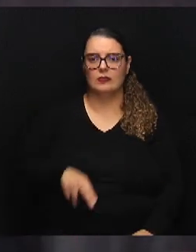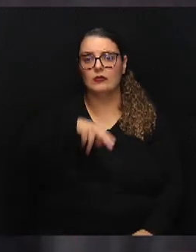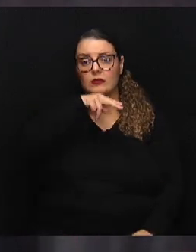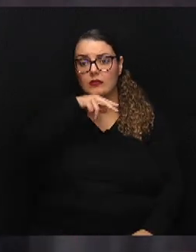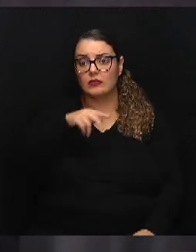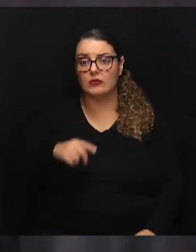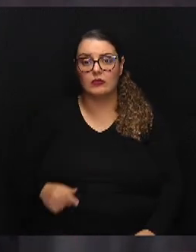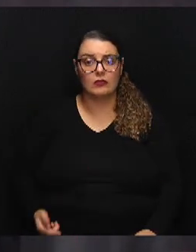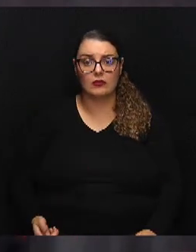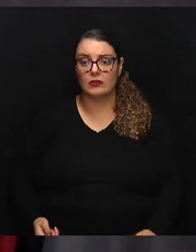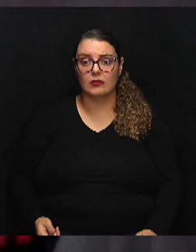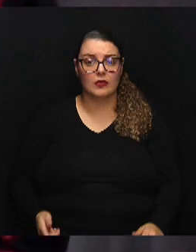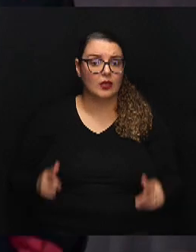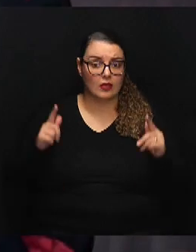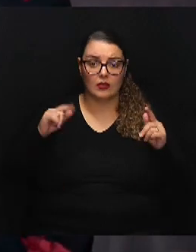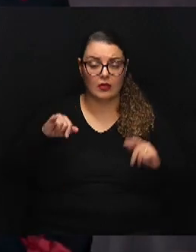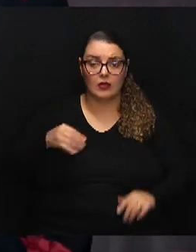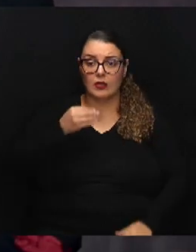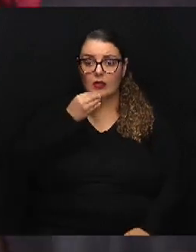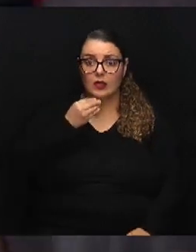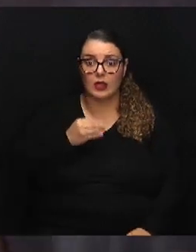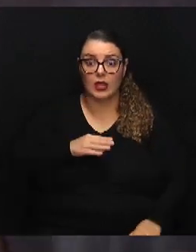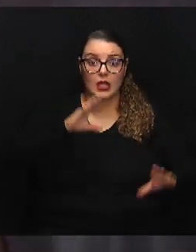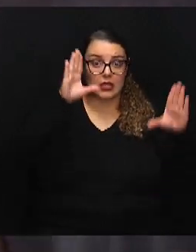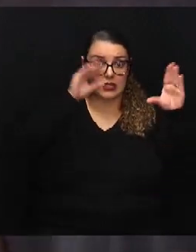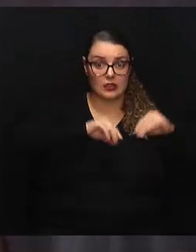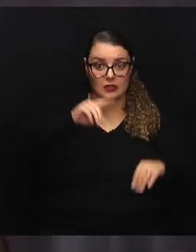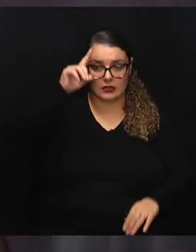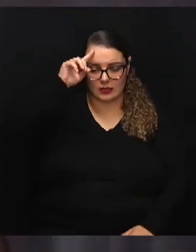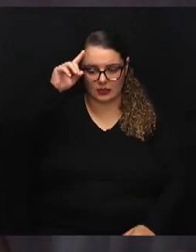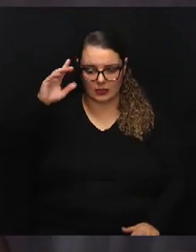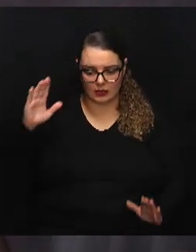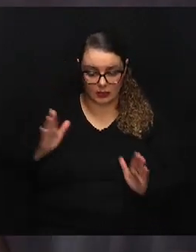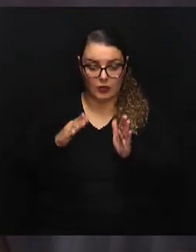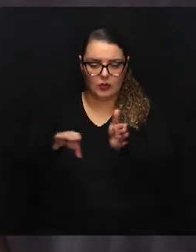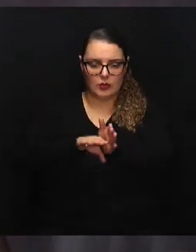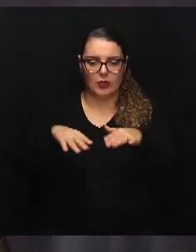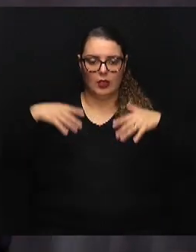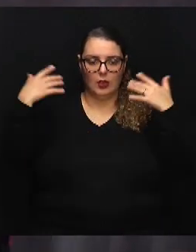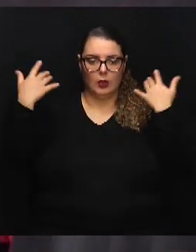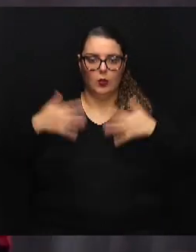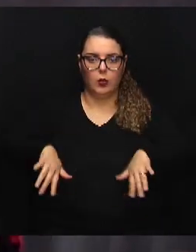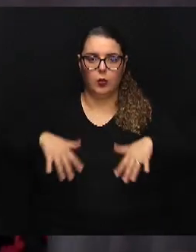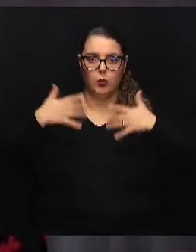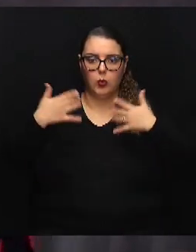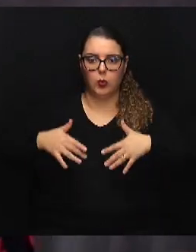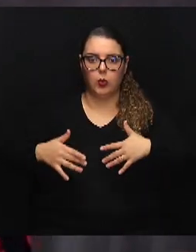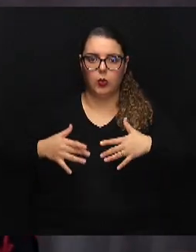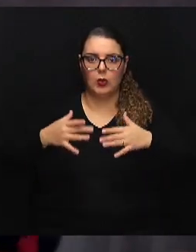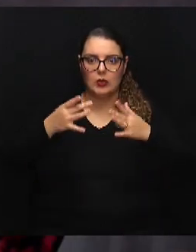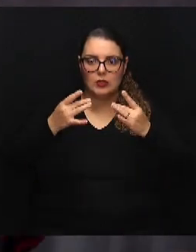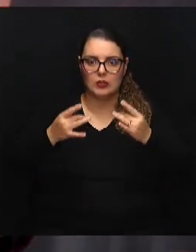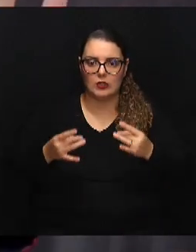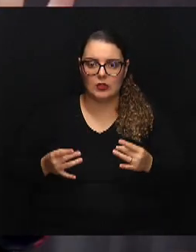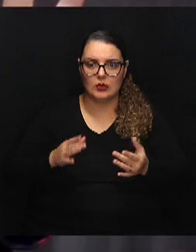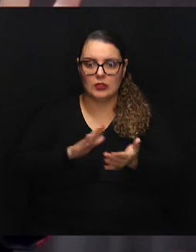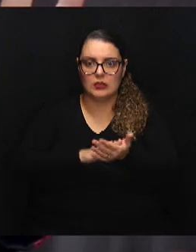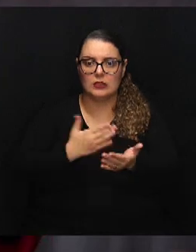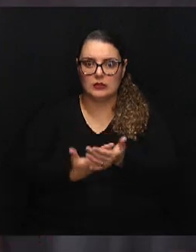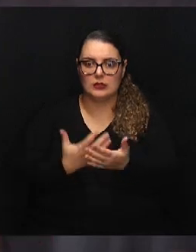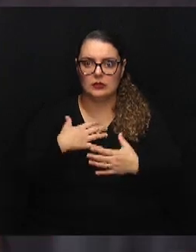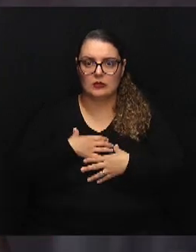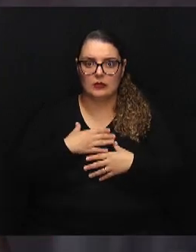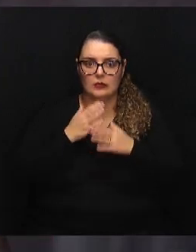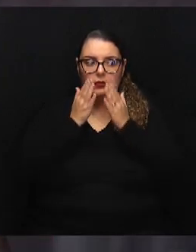De repente, de uma hora para outra, ela está na sua frente, decodificando a emoção. Eu falo, meu Deus, socorro, o que é isso?